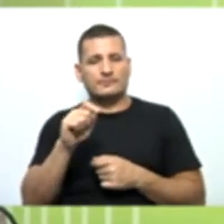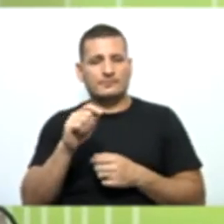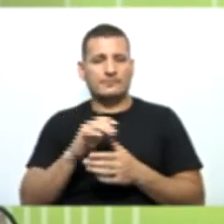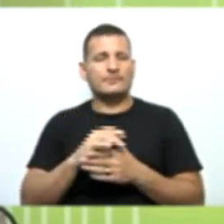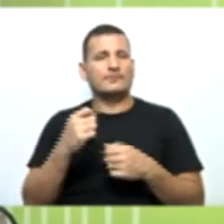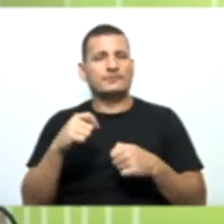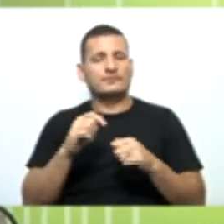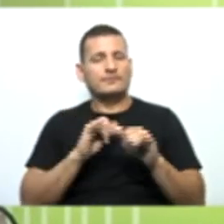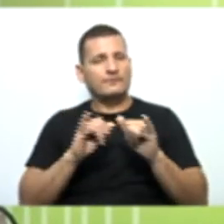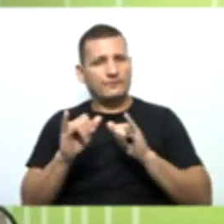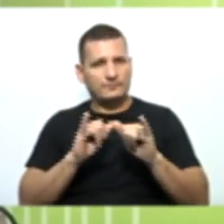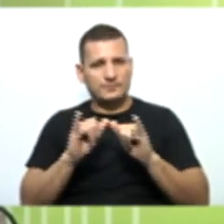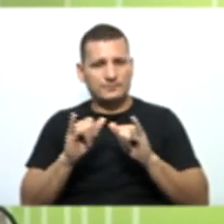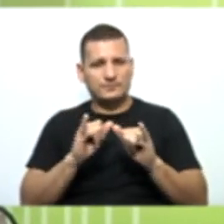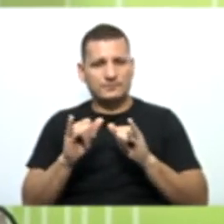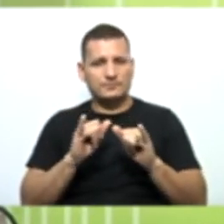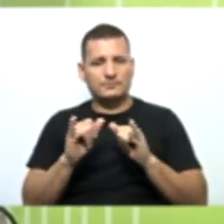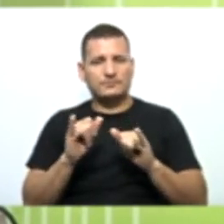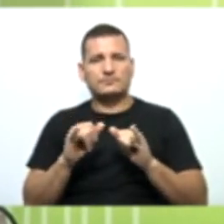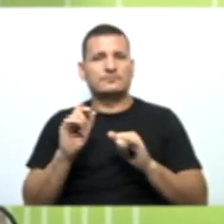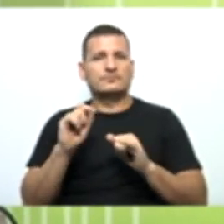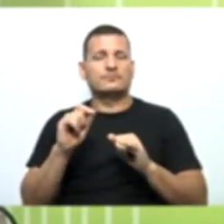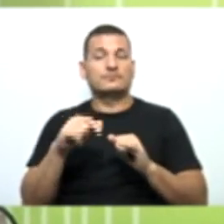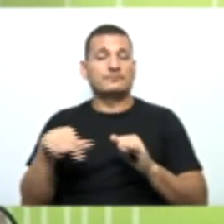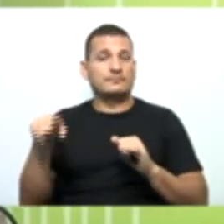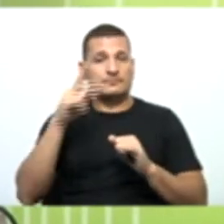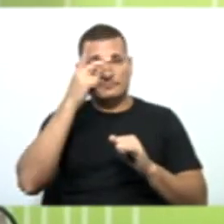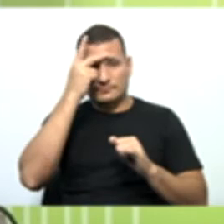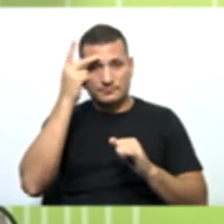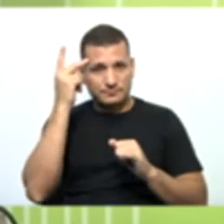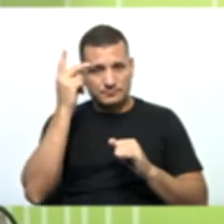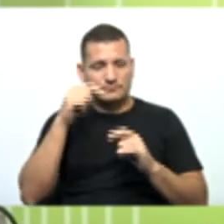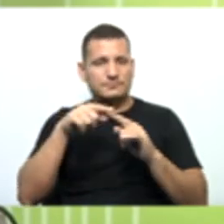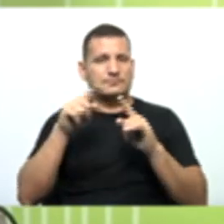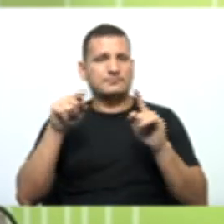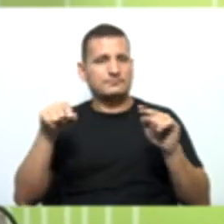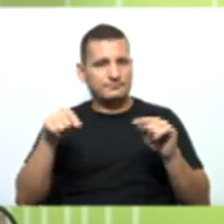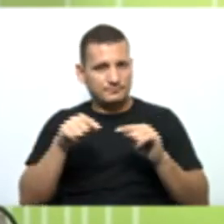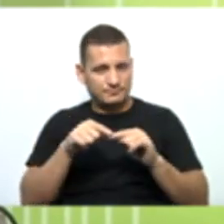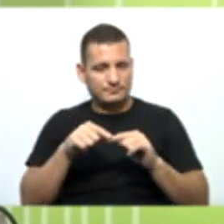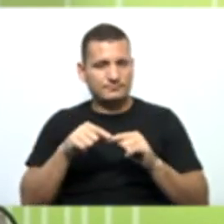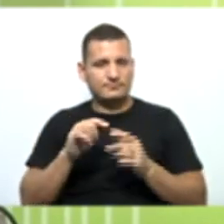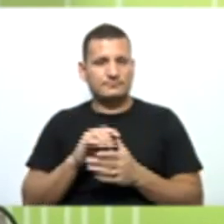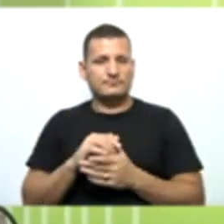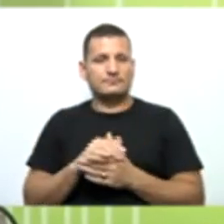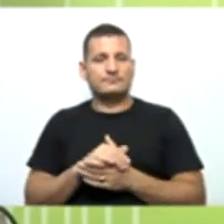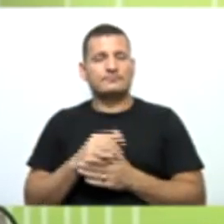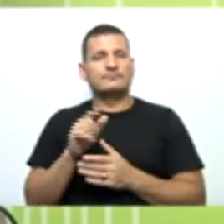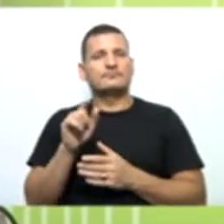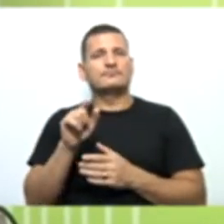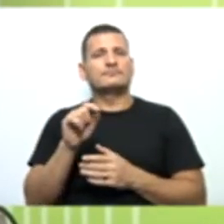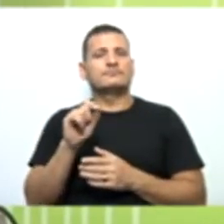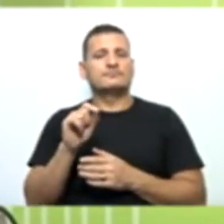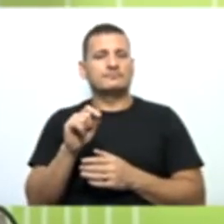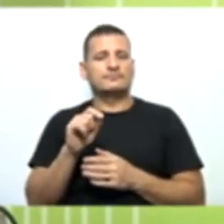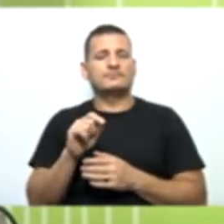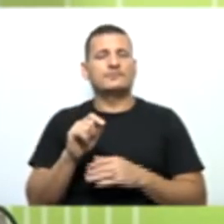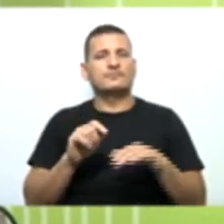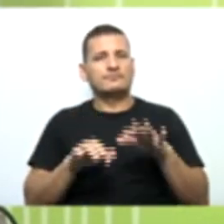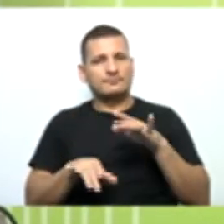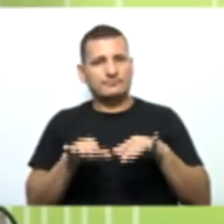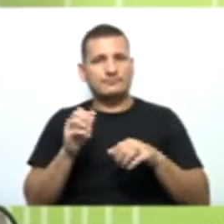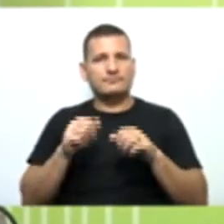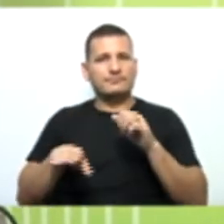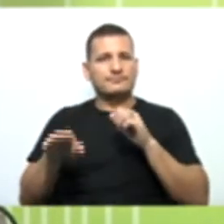de informações de colaboradores, de servidores, enfim. Então você vai ter que